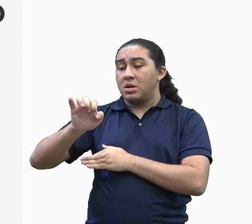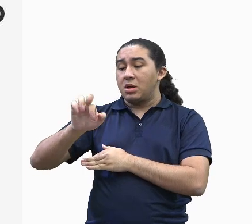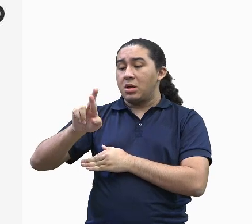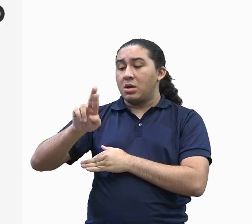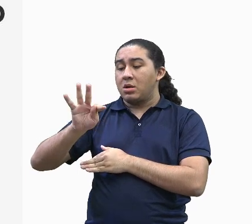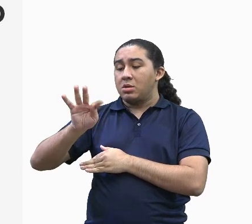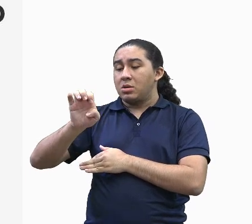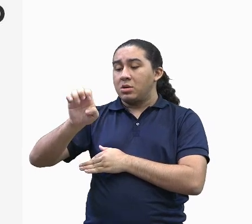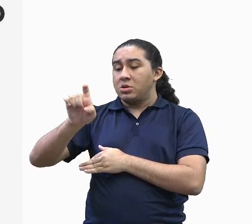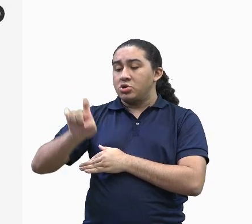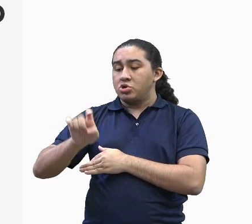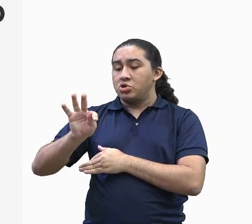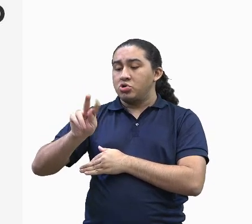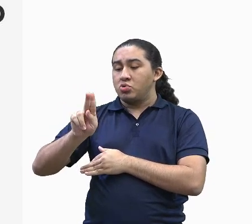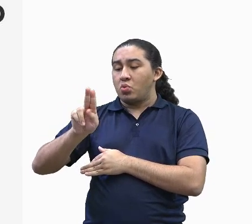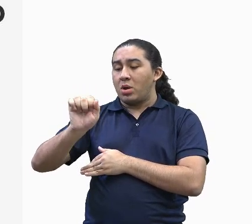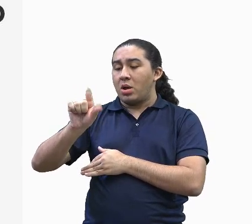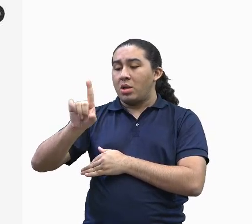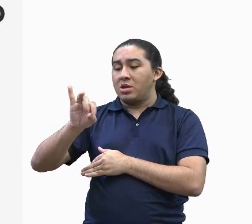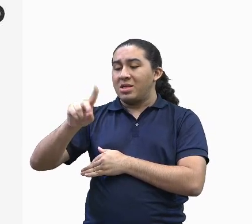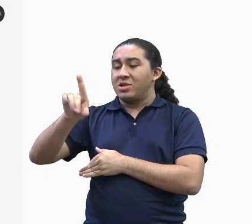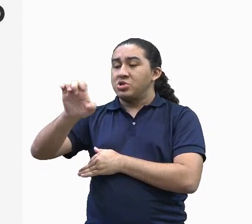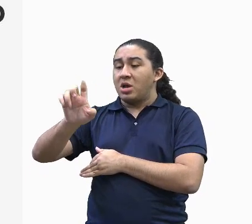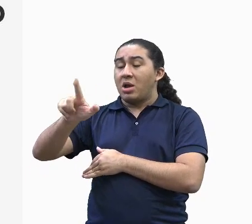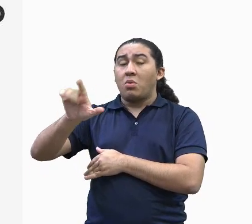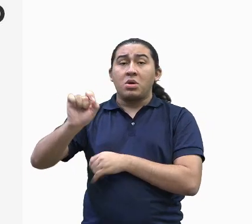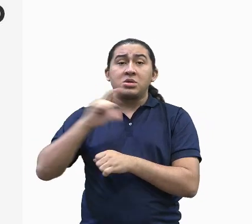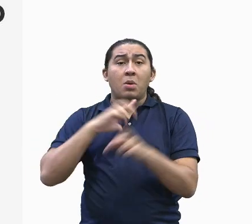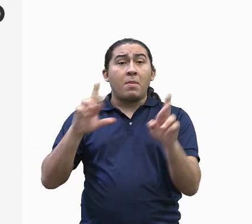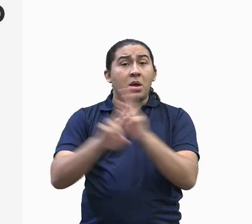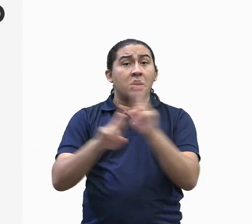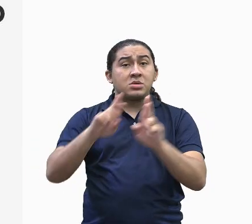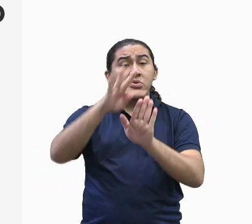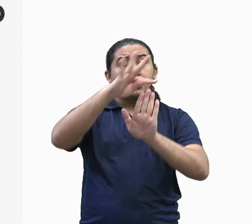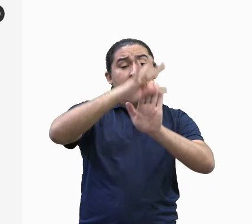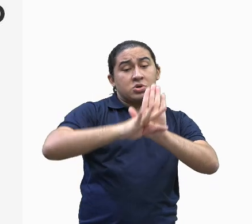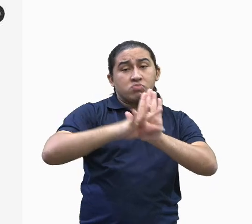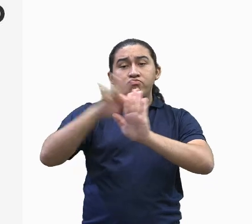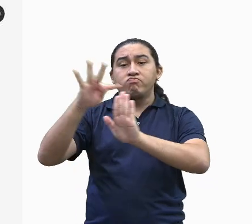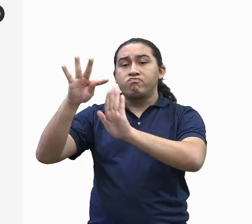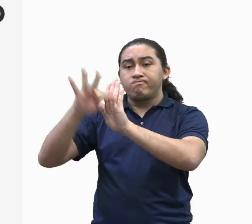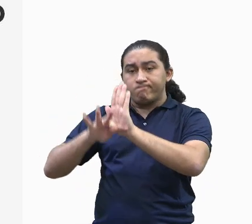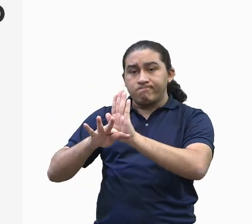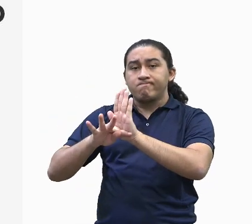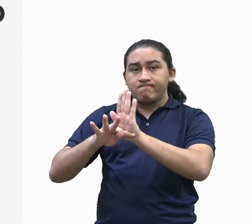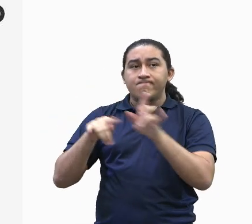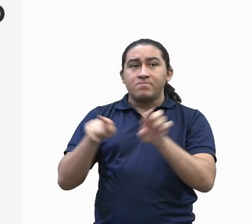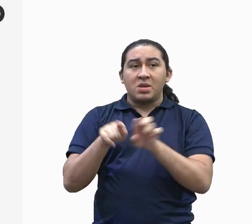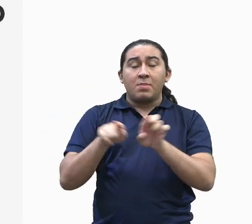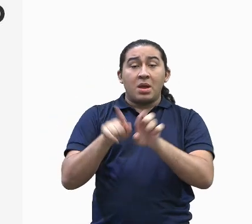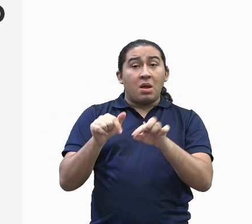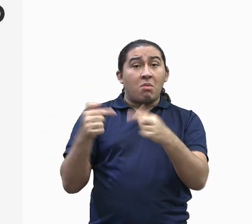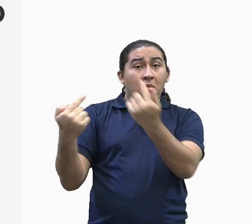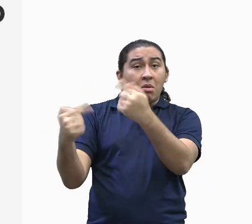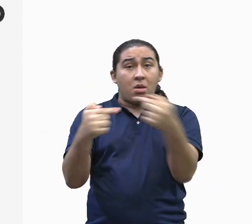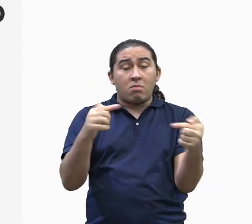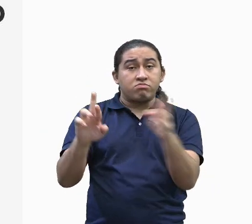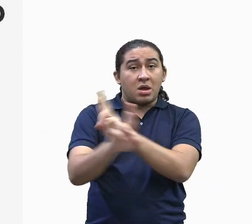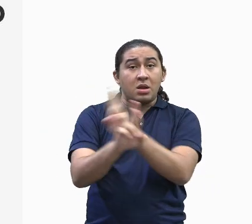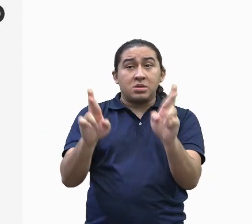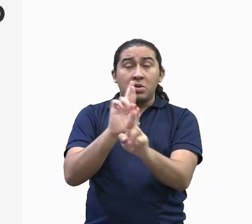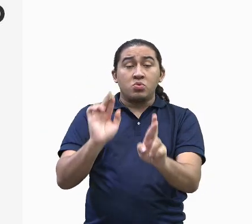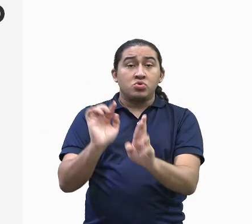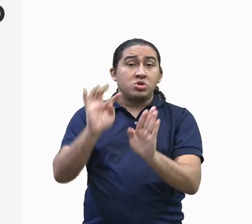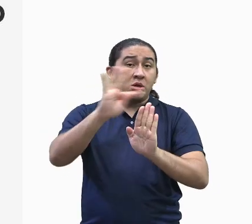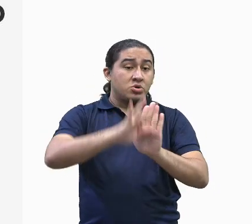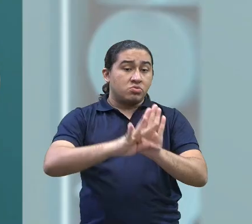uma conversa, né? Ela vai ser um diálogo com outro texto. E aí